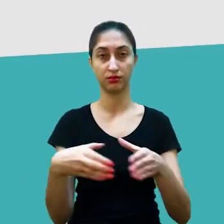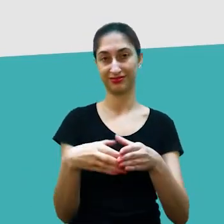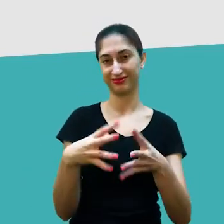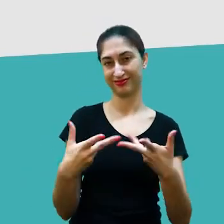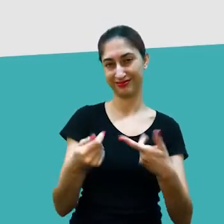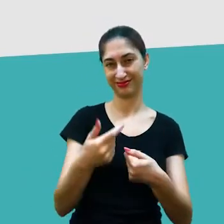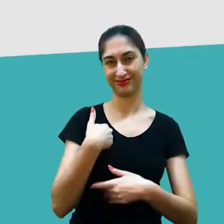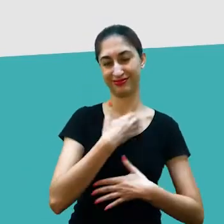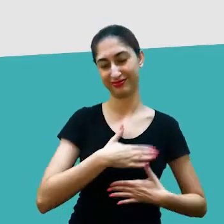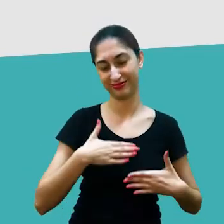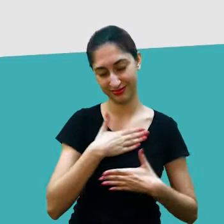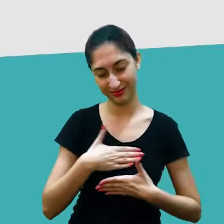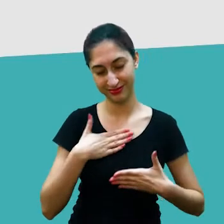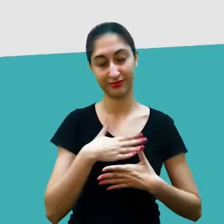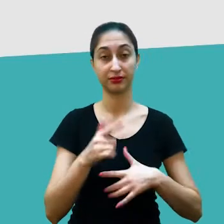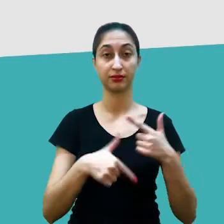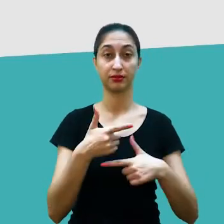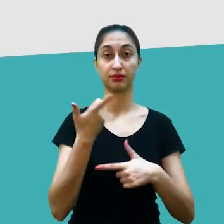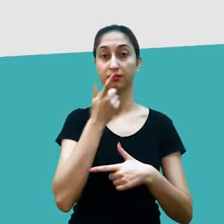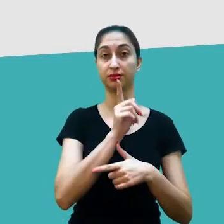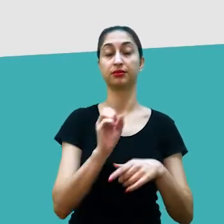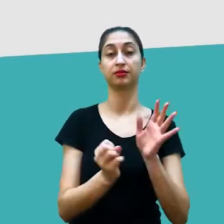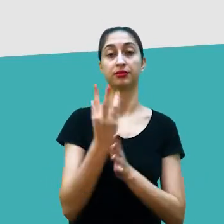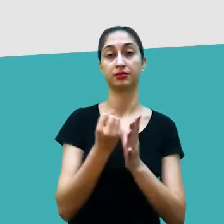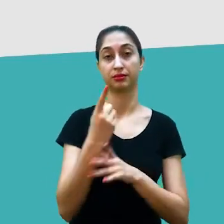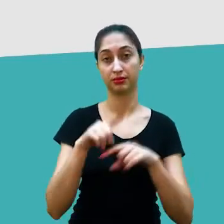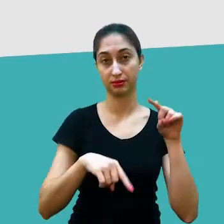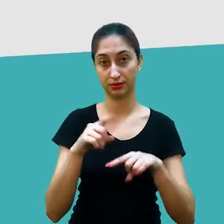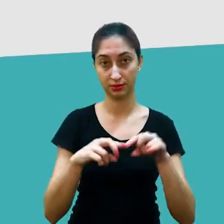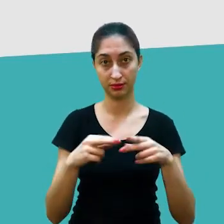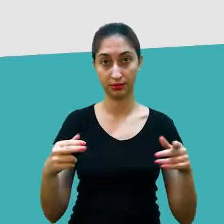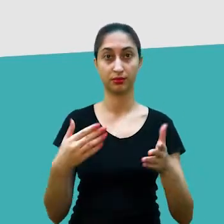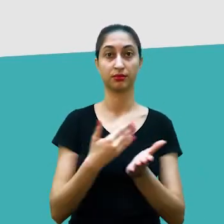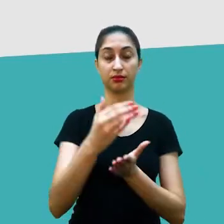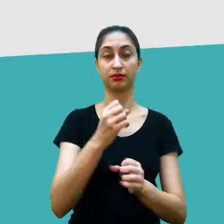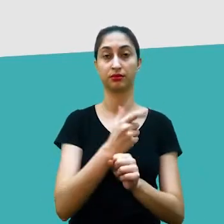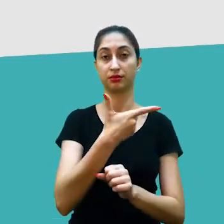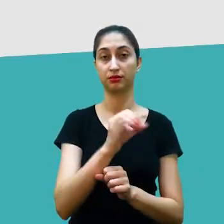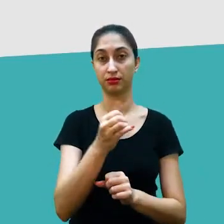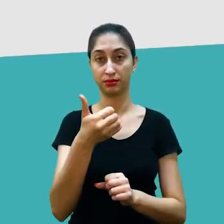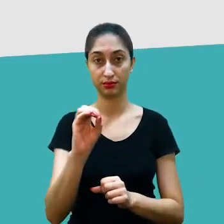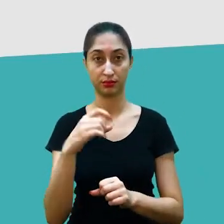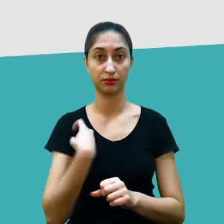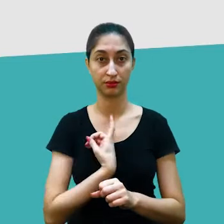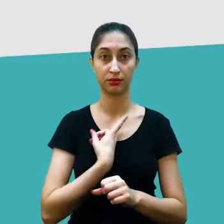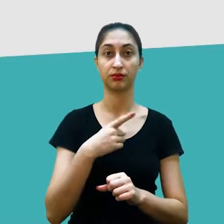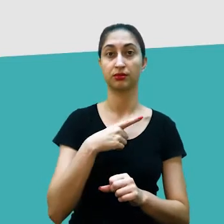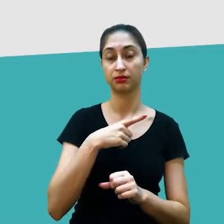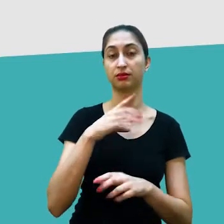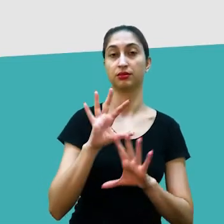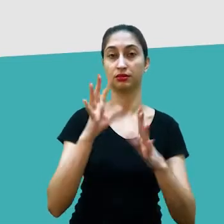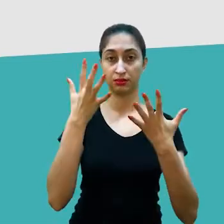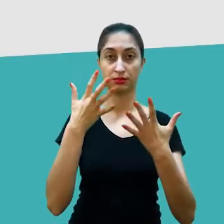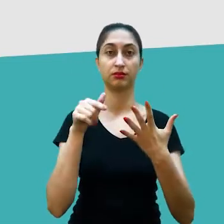tenho o prazer de trabalhar para fazer os desenvolvimentos dos materiais. Desde 2010 a gente tem um evento bianual, que é o